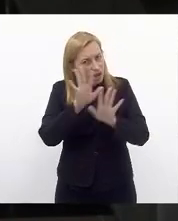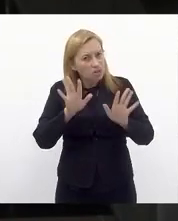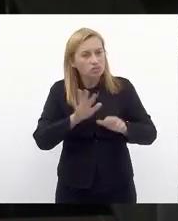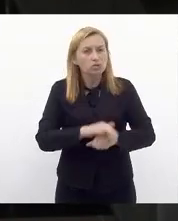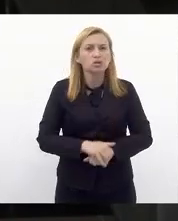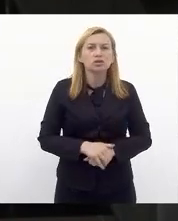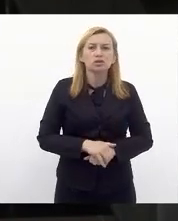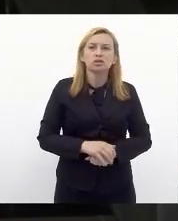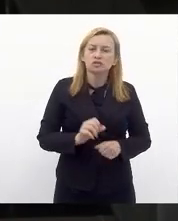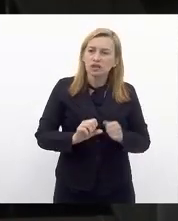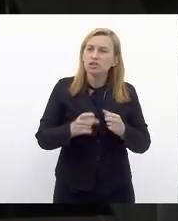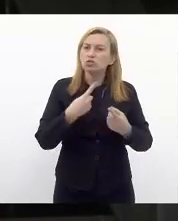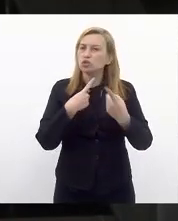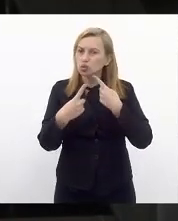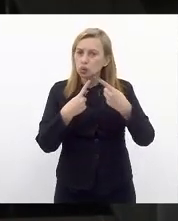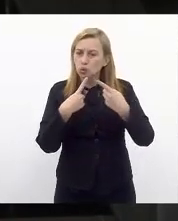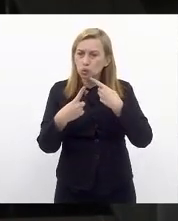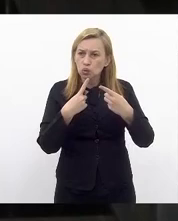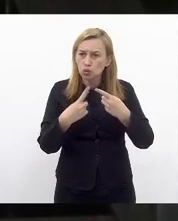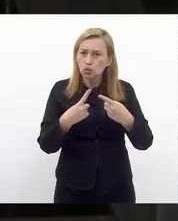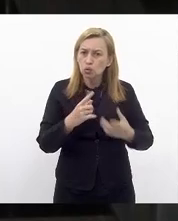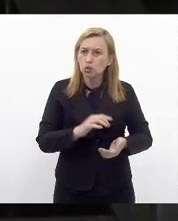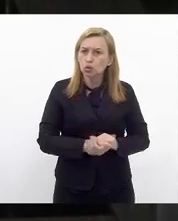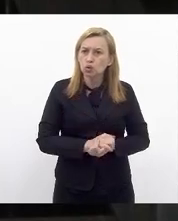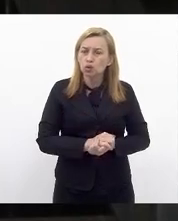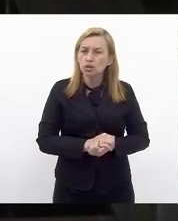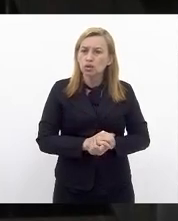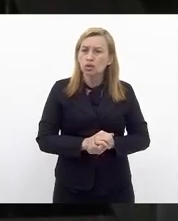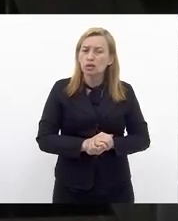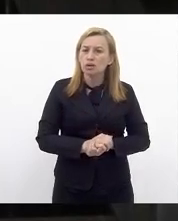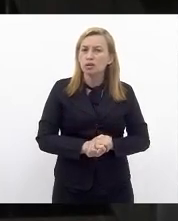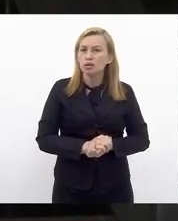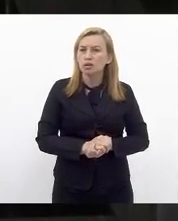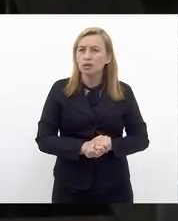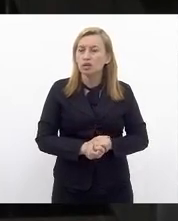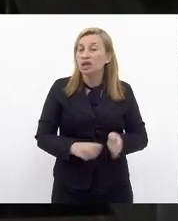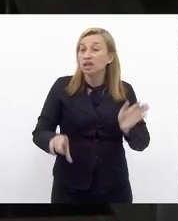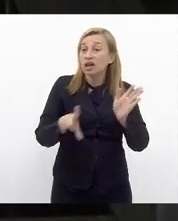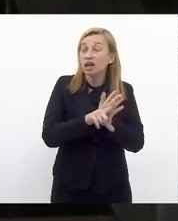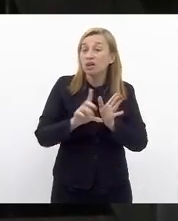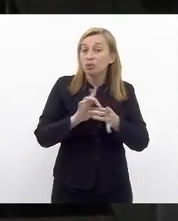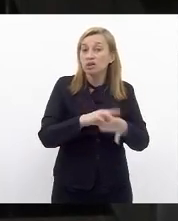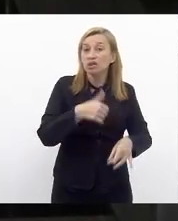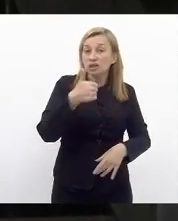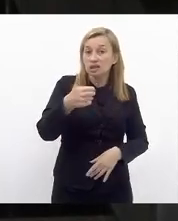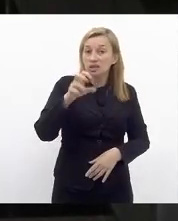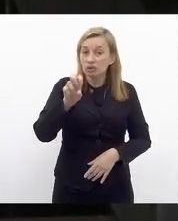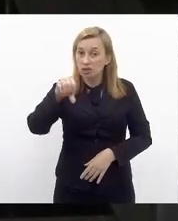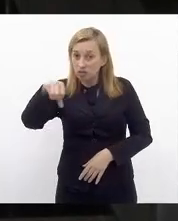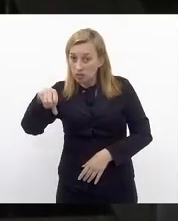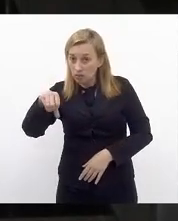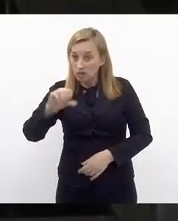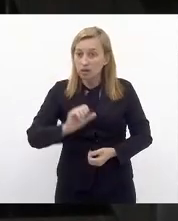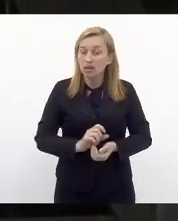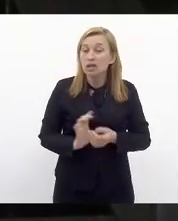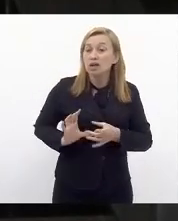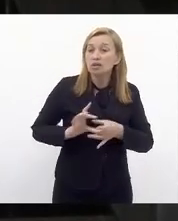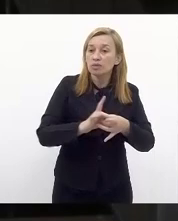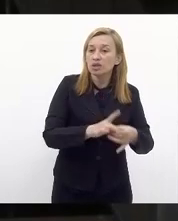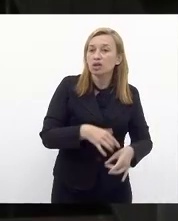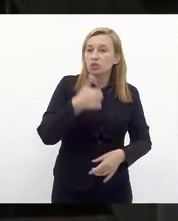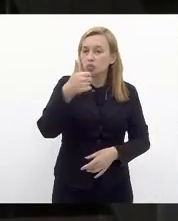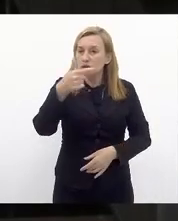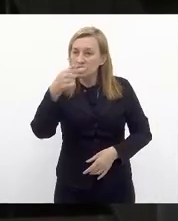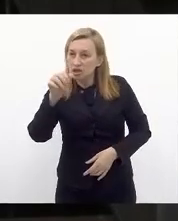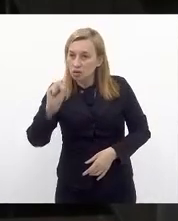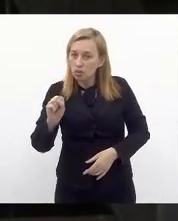nós fazemos esse debate é sobre a baliza da lei complementar 159 é emendada